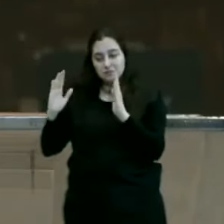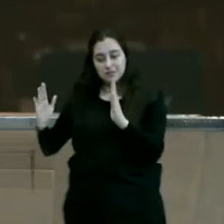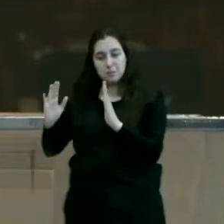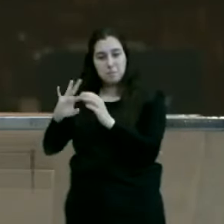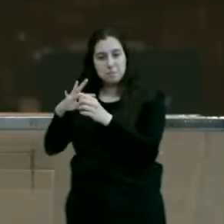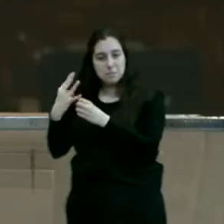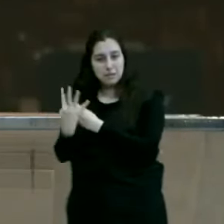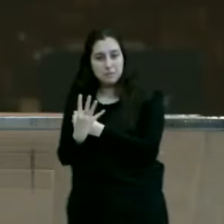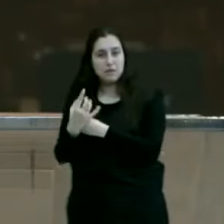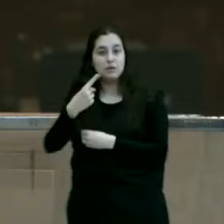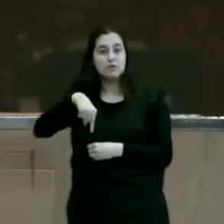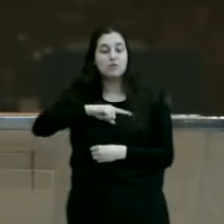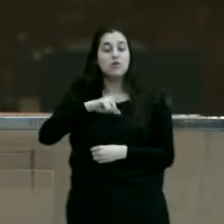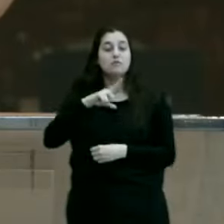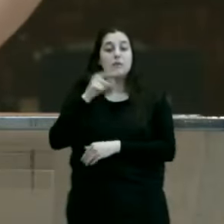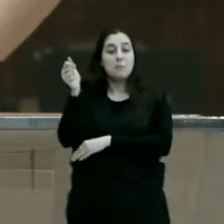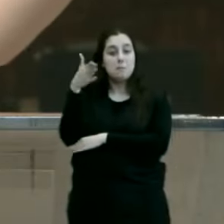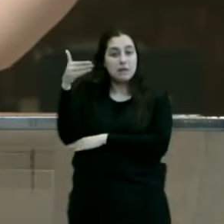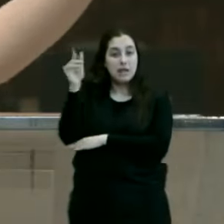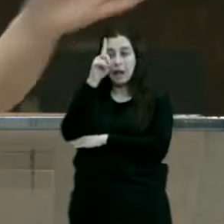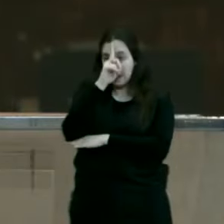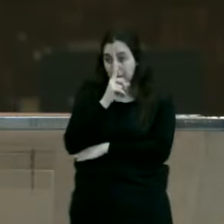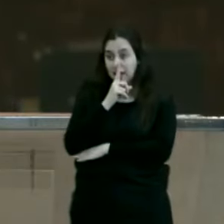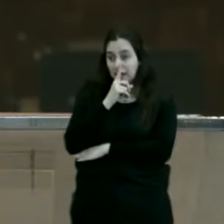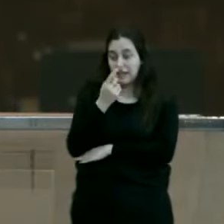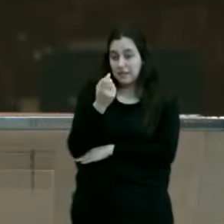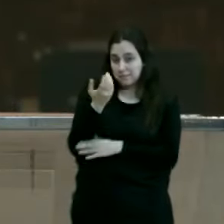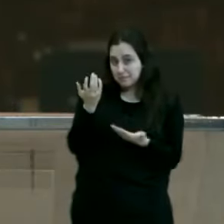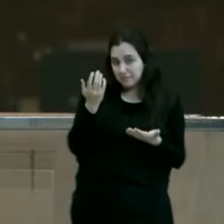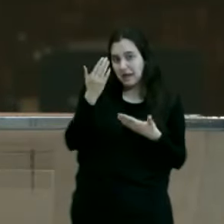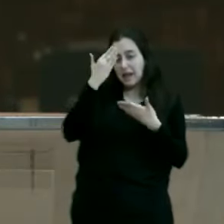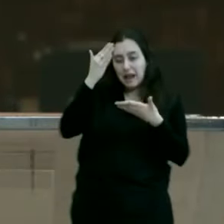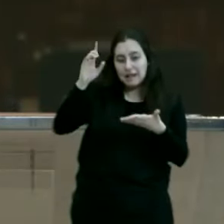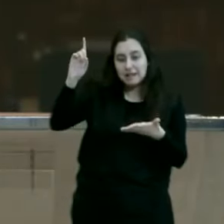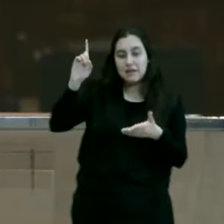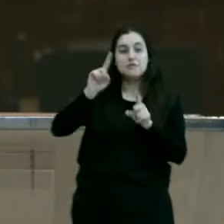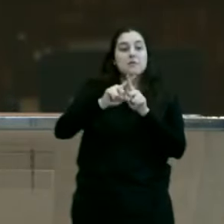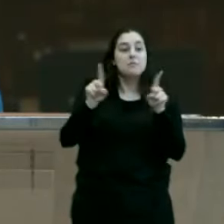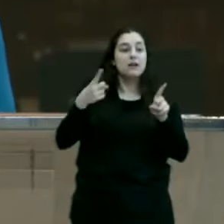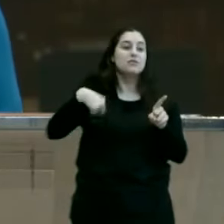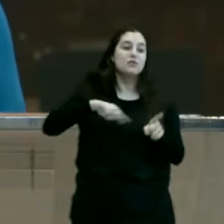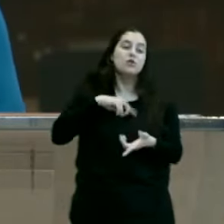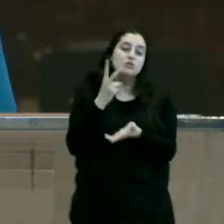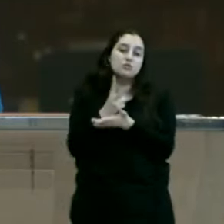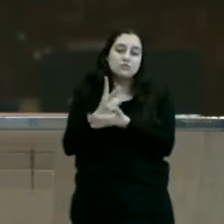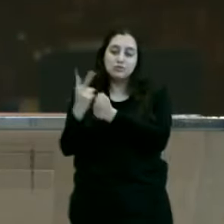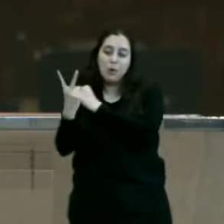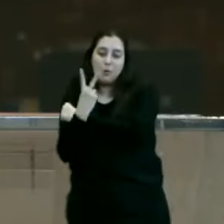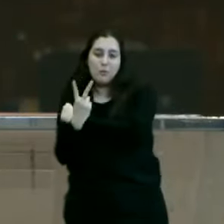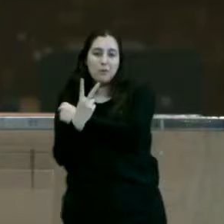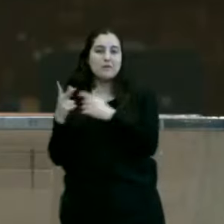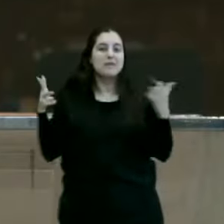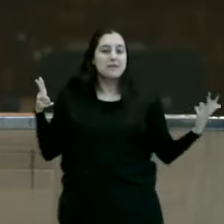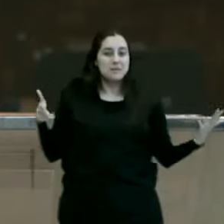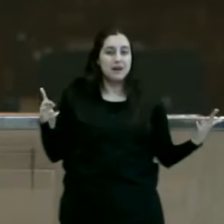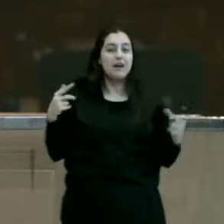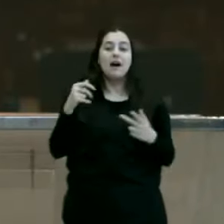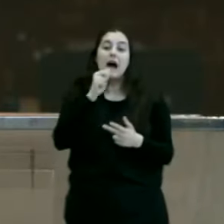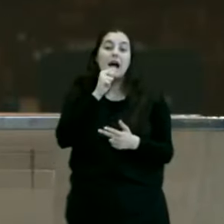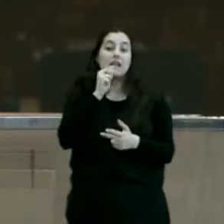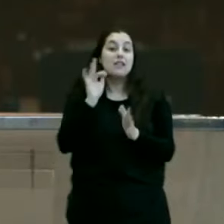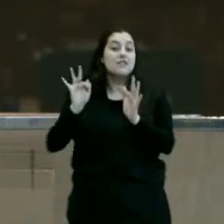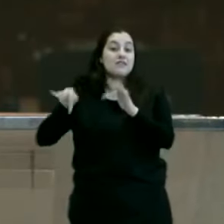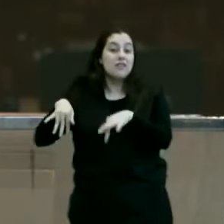Nós estamos em bandeira amarela, glória a Deus por isso, amém? Mas nós precisamos continuar nos cuidando, porque ainda não se